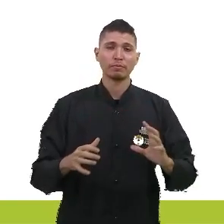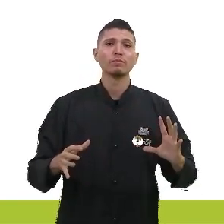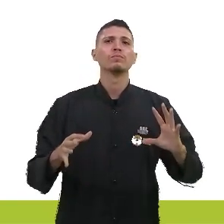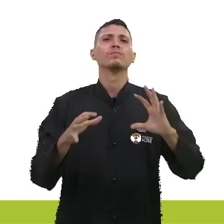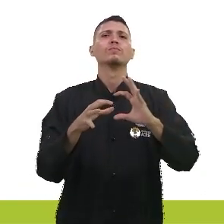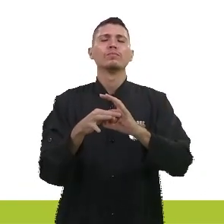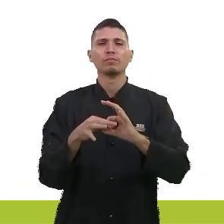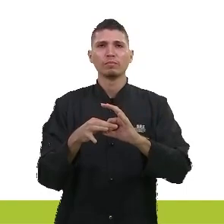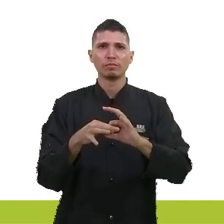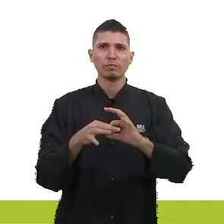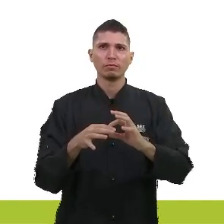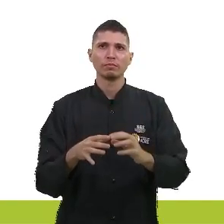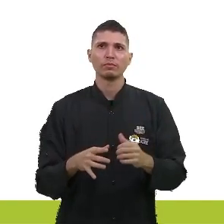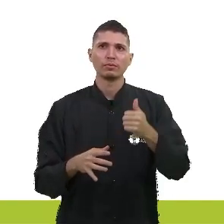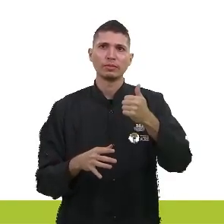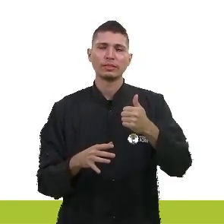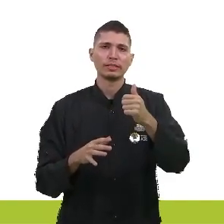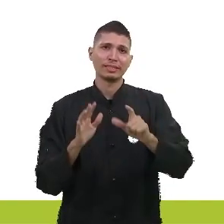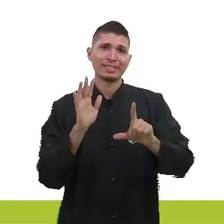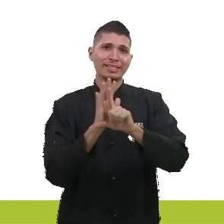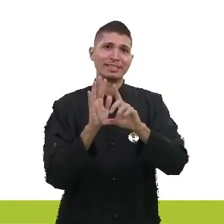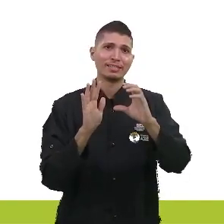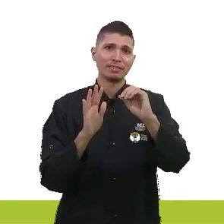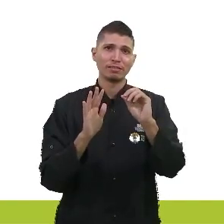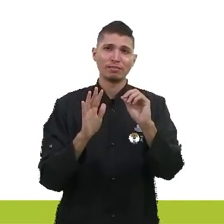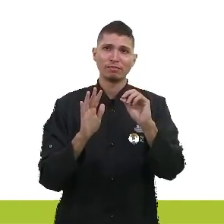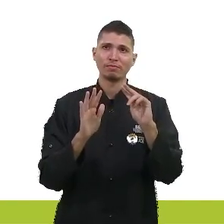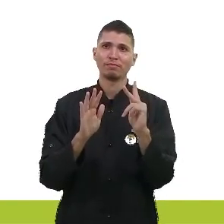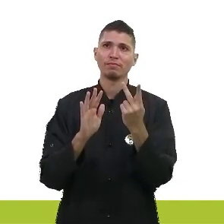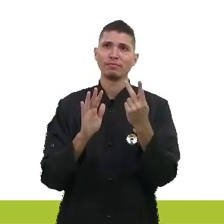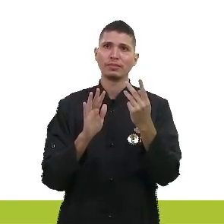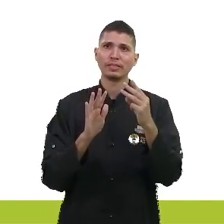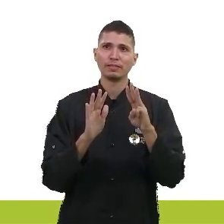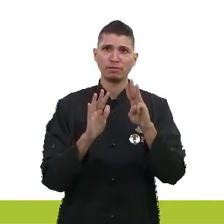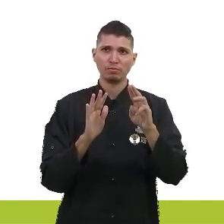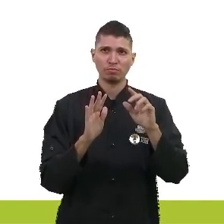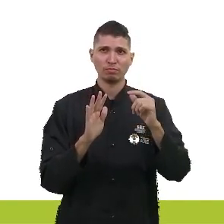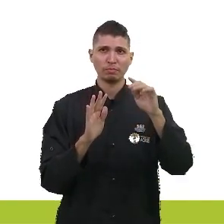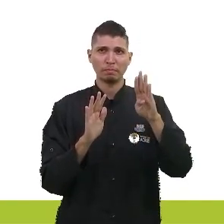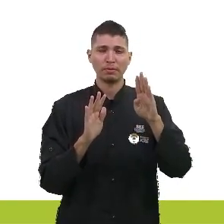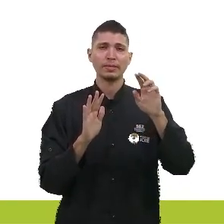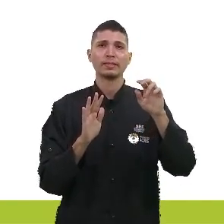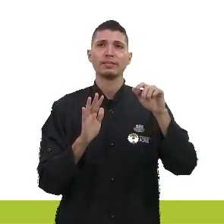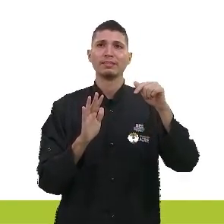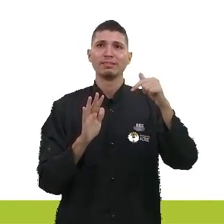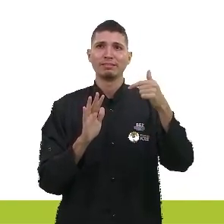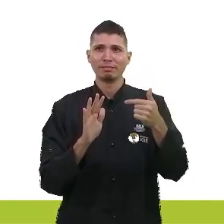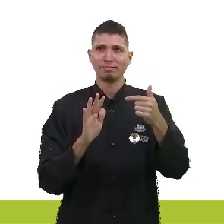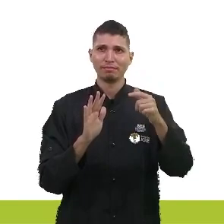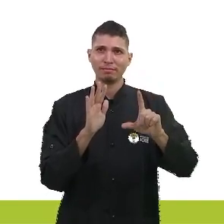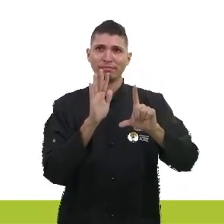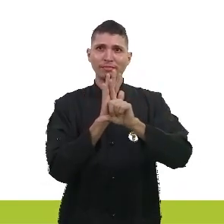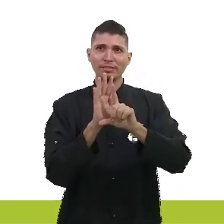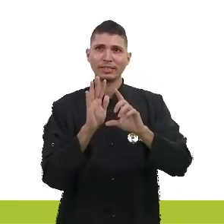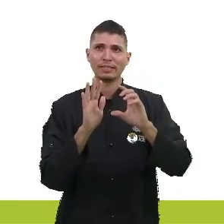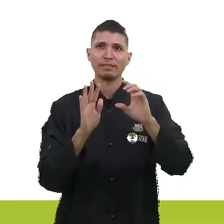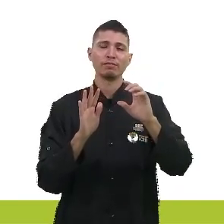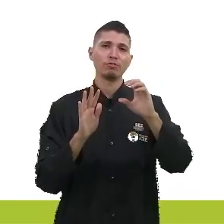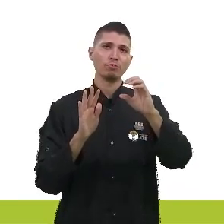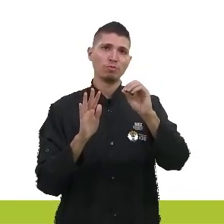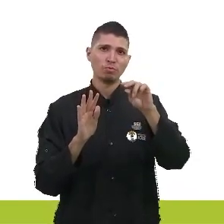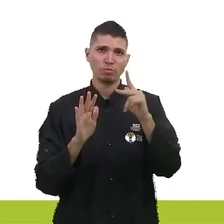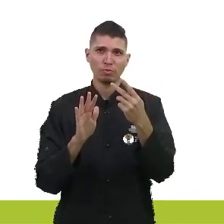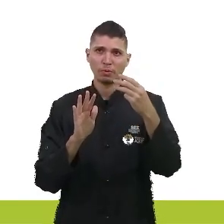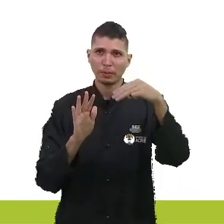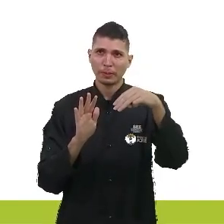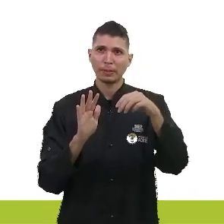a primeira lei de Ohm, B, segunda lei de Ohm, C, primeira lei de Newton, D, segunda lei de Newton e E, terceira lei de